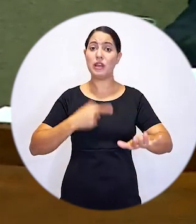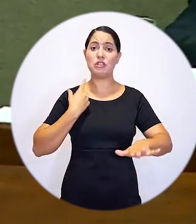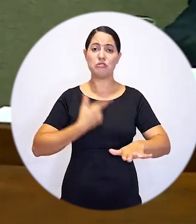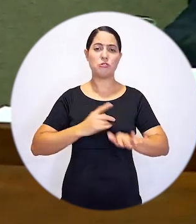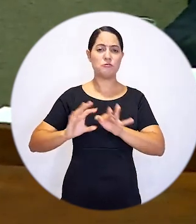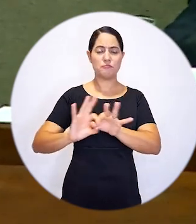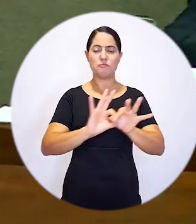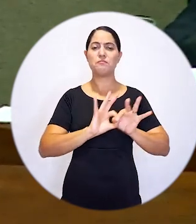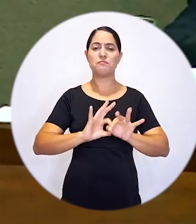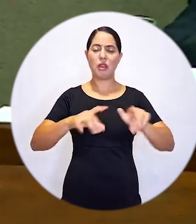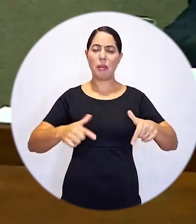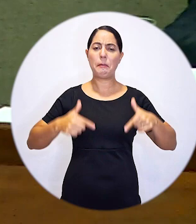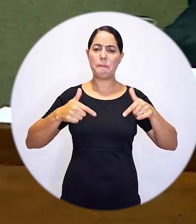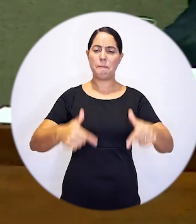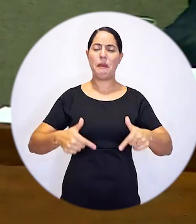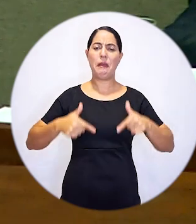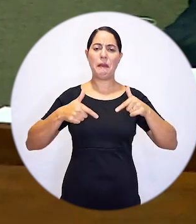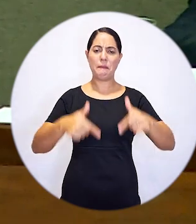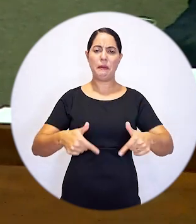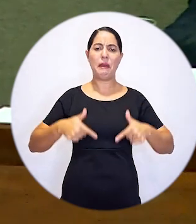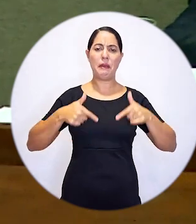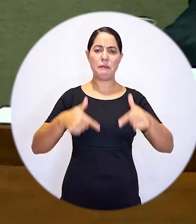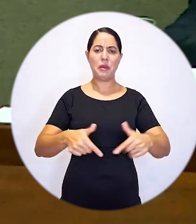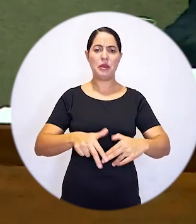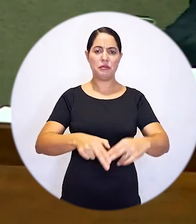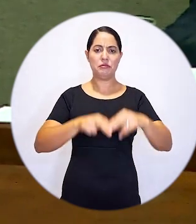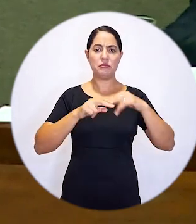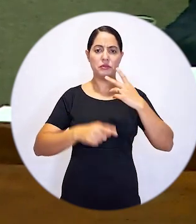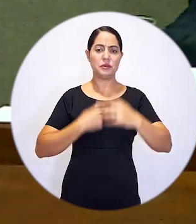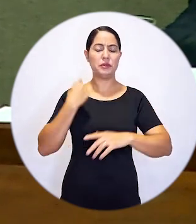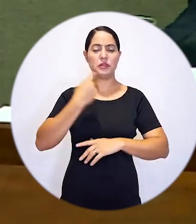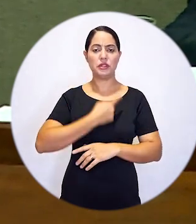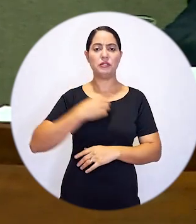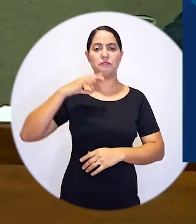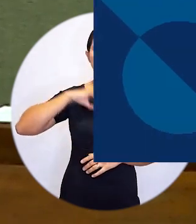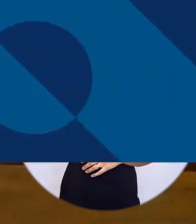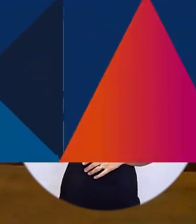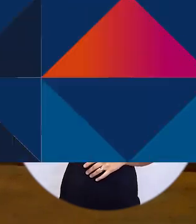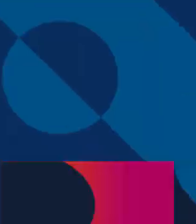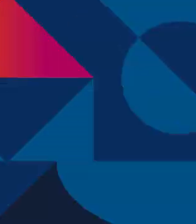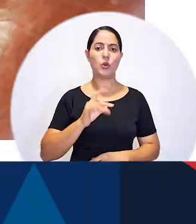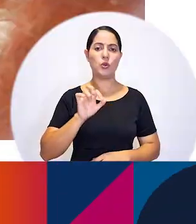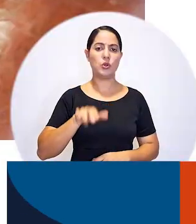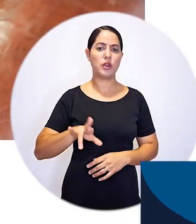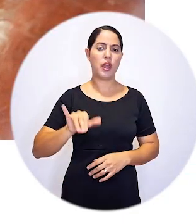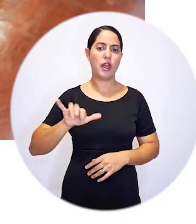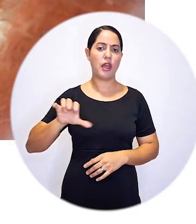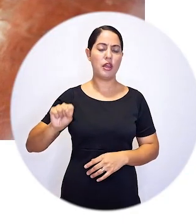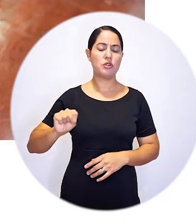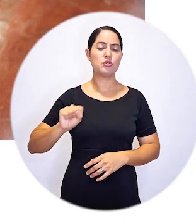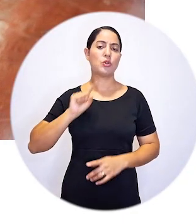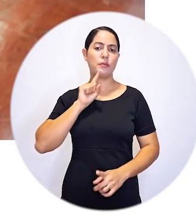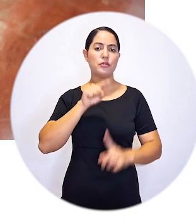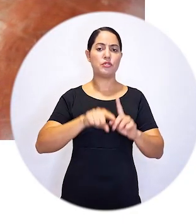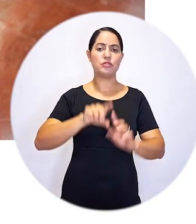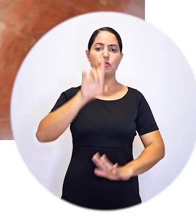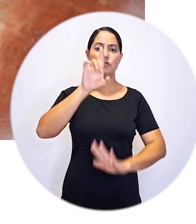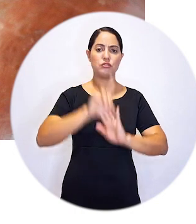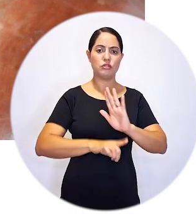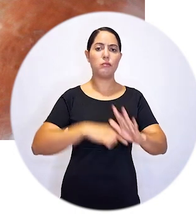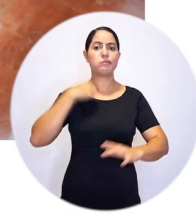base e o alicerce seguro do exercício pleno e independente da advocacia. É sempre em defesa das prerrogativas que nós